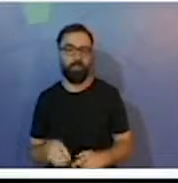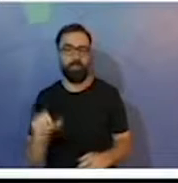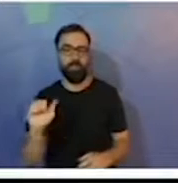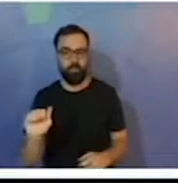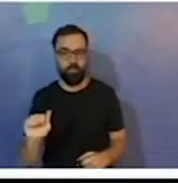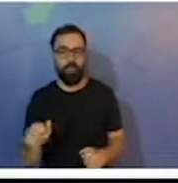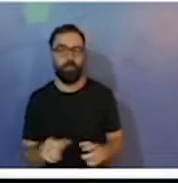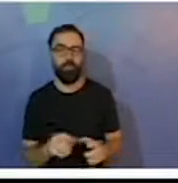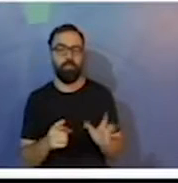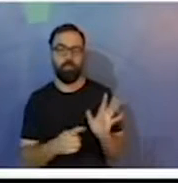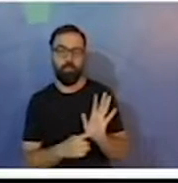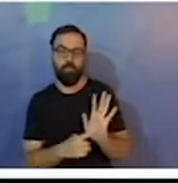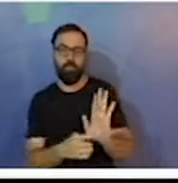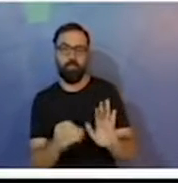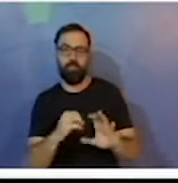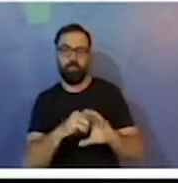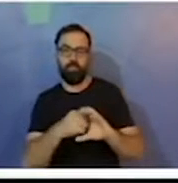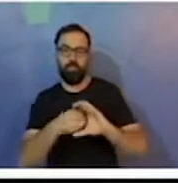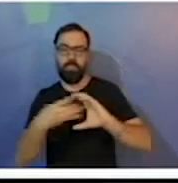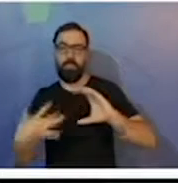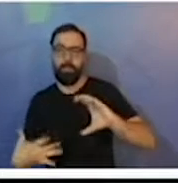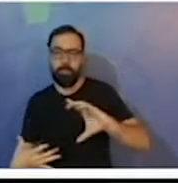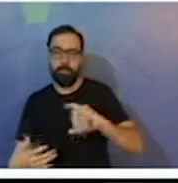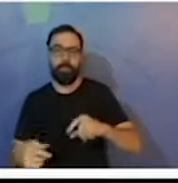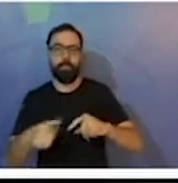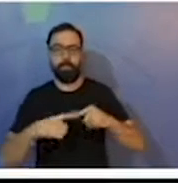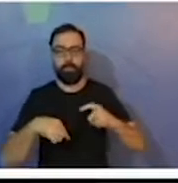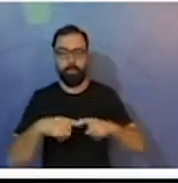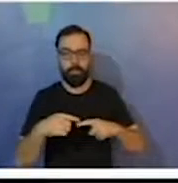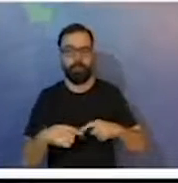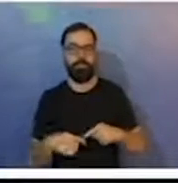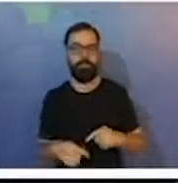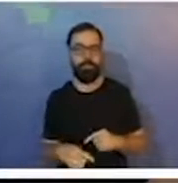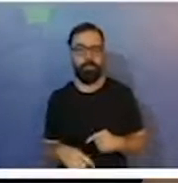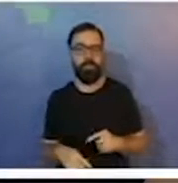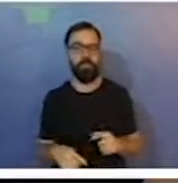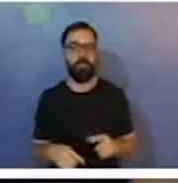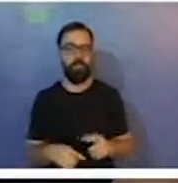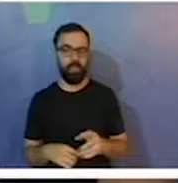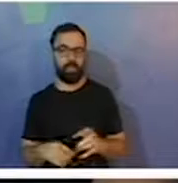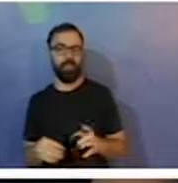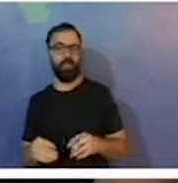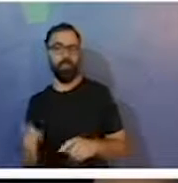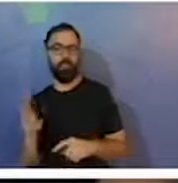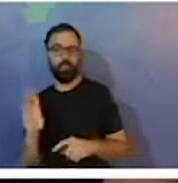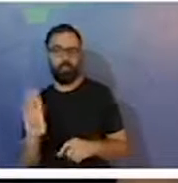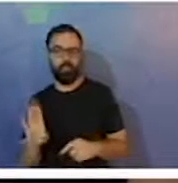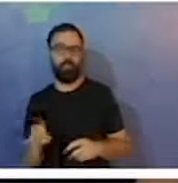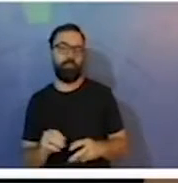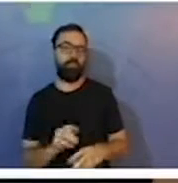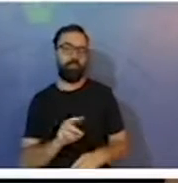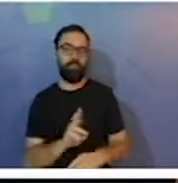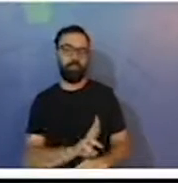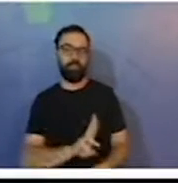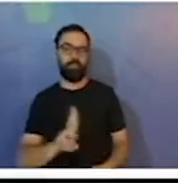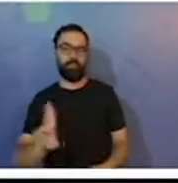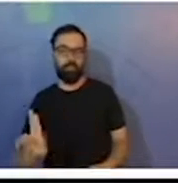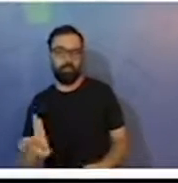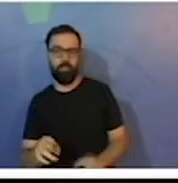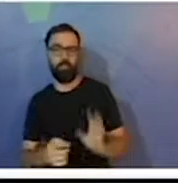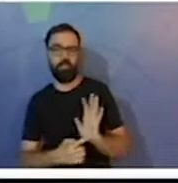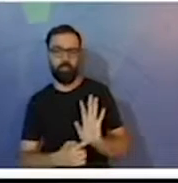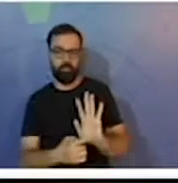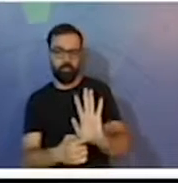as características dos objetos a serem utilizados na confecção do Colar B dão nome aos objetos que deverão ser